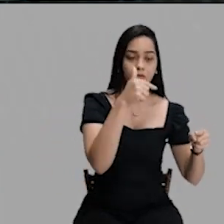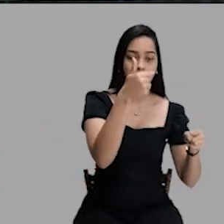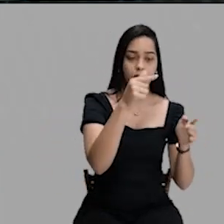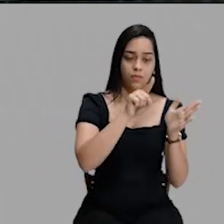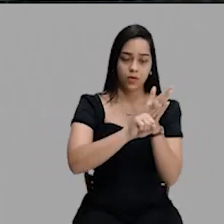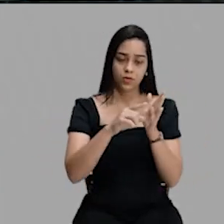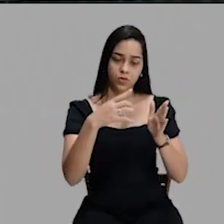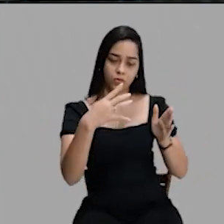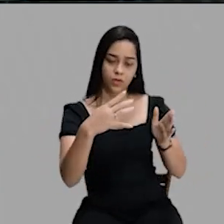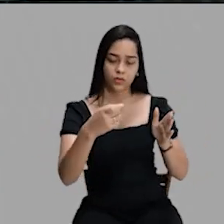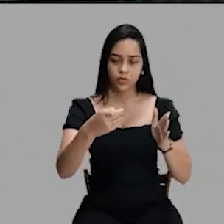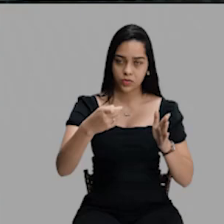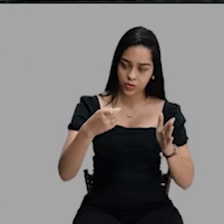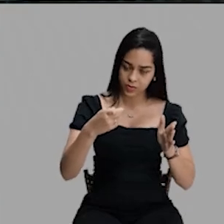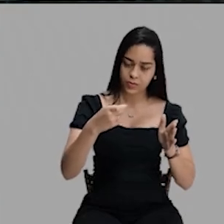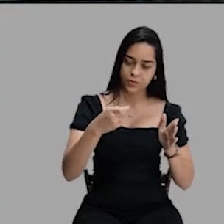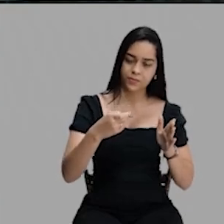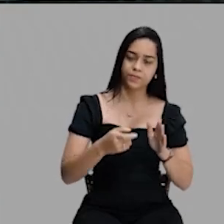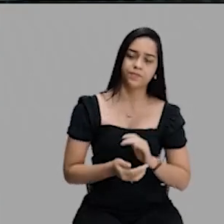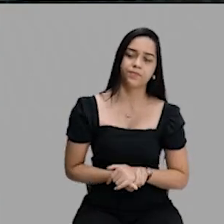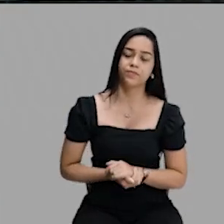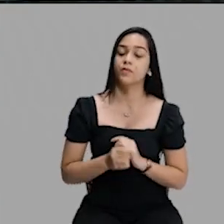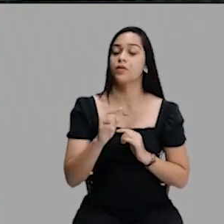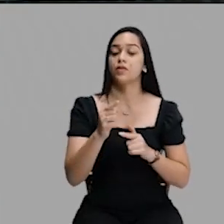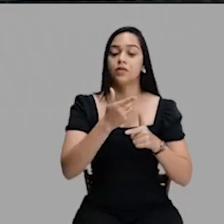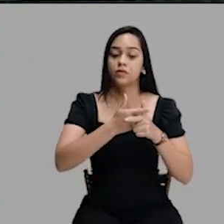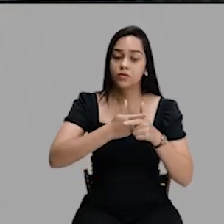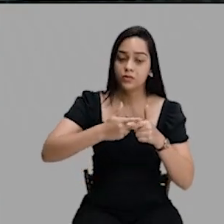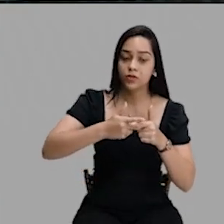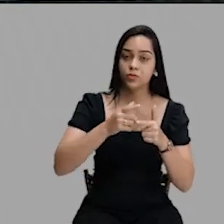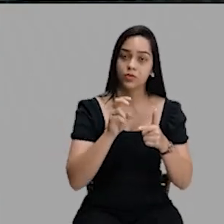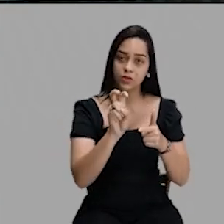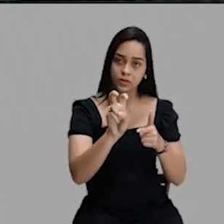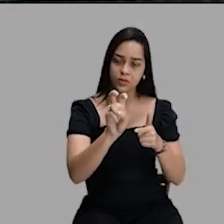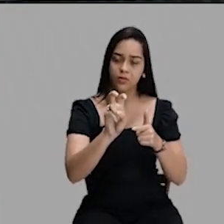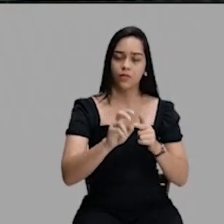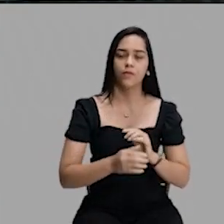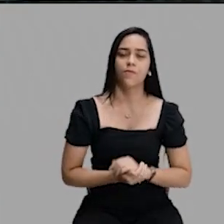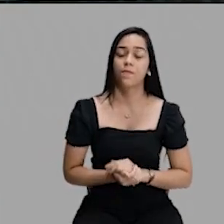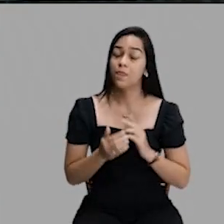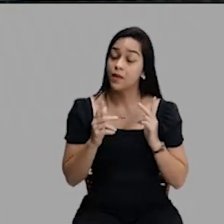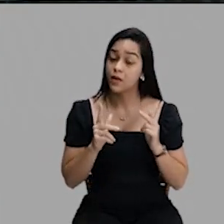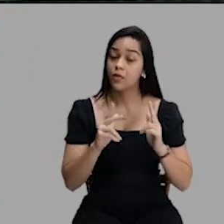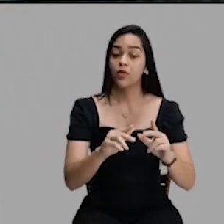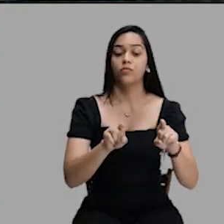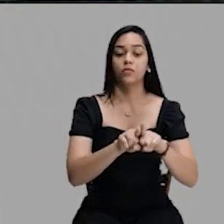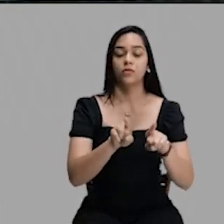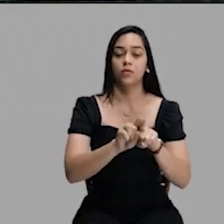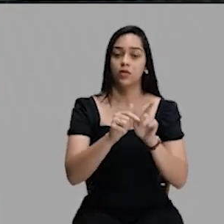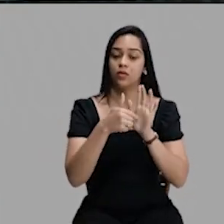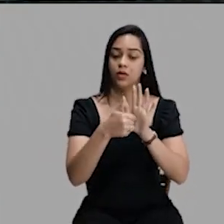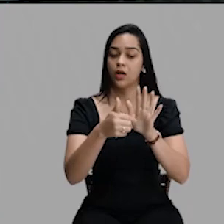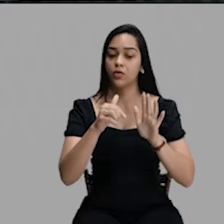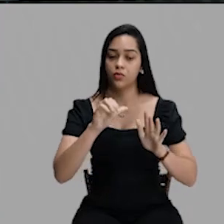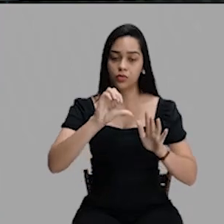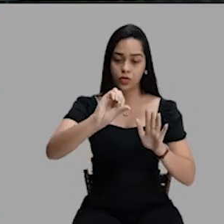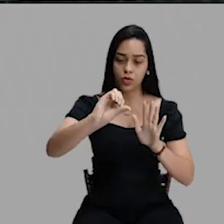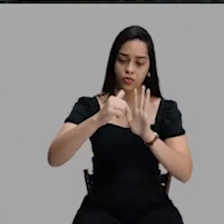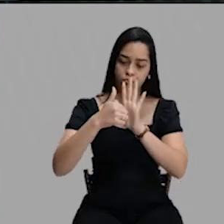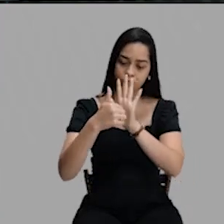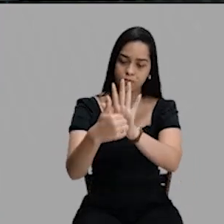menos 4x. Né? Você divide, né, pelo 5. A mesma coisa aqui, eu vou colocar o 9 em